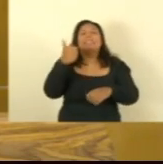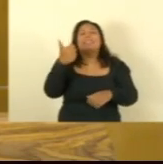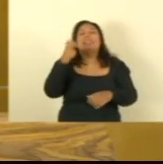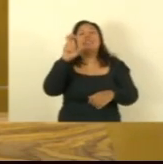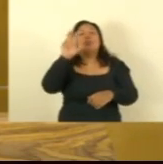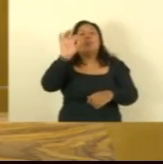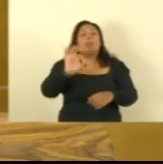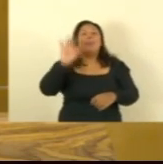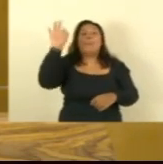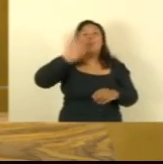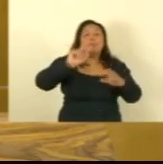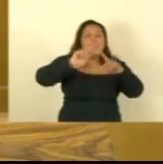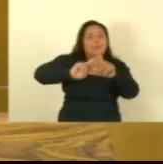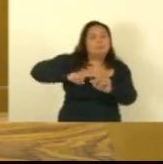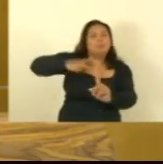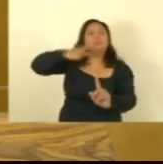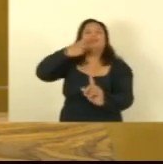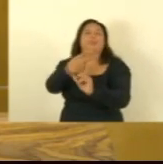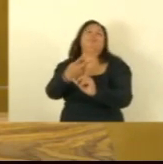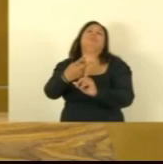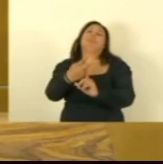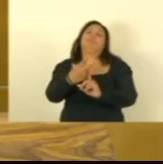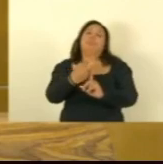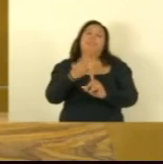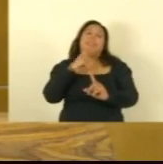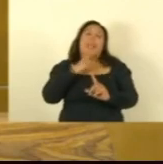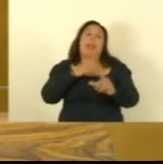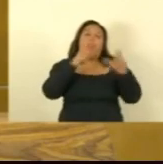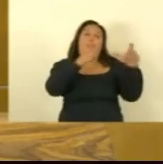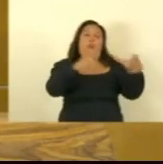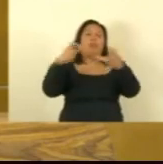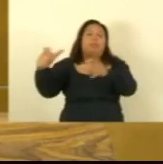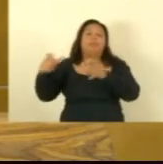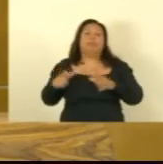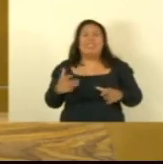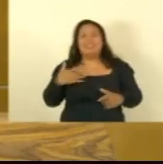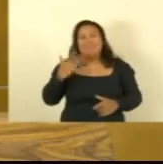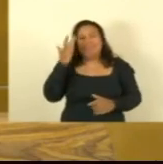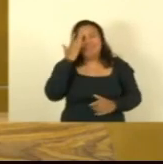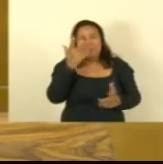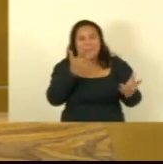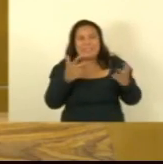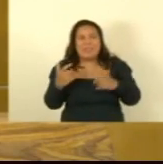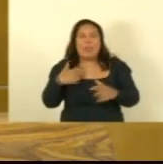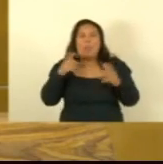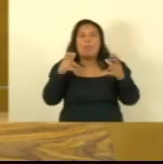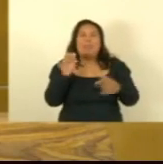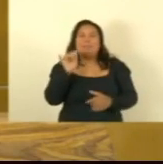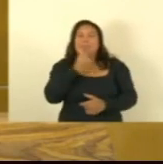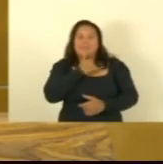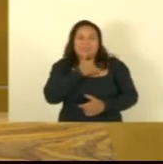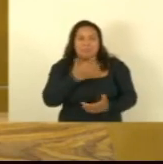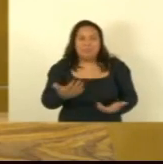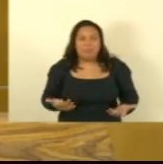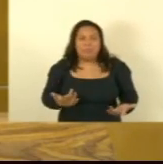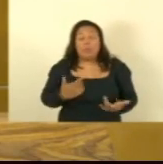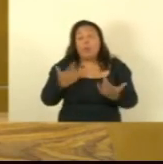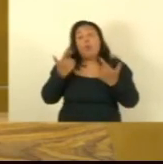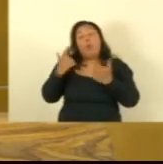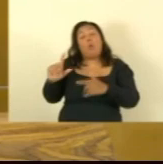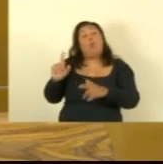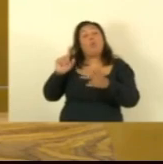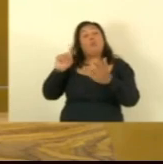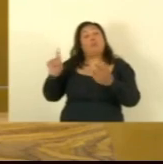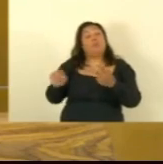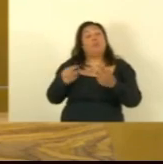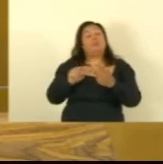150% da sua capacidade. Então o senhor vê que situação lamentável. Um outro fator, deputado Coronel Hélio,